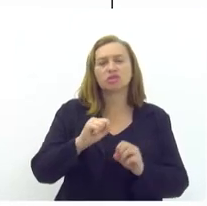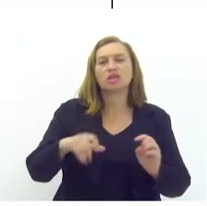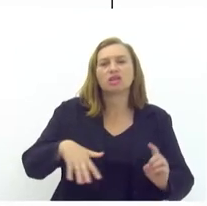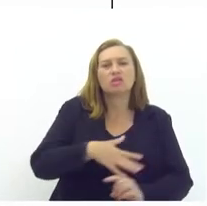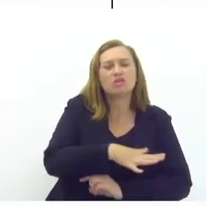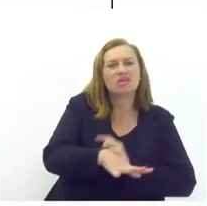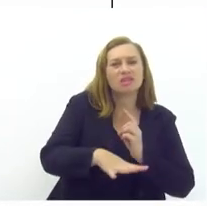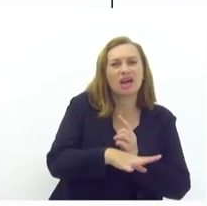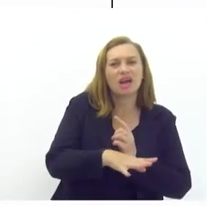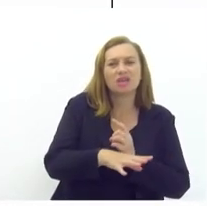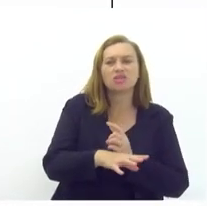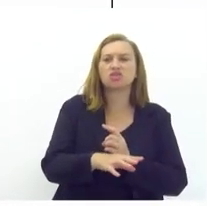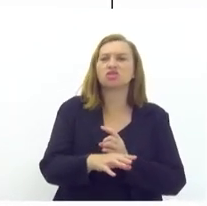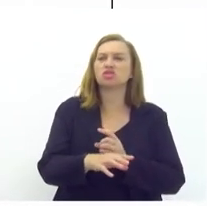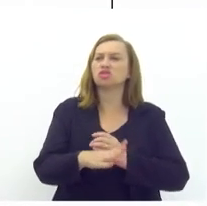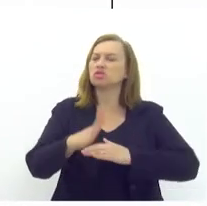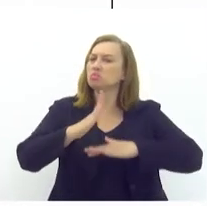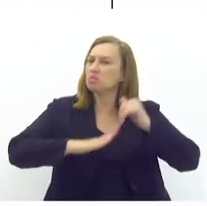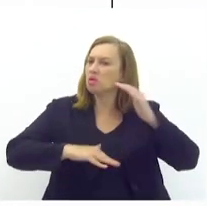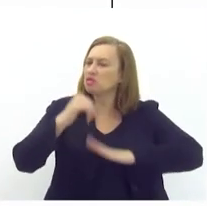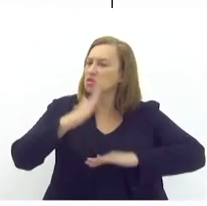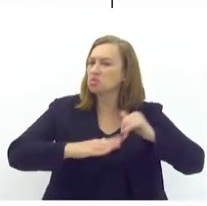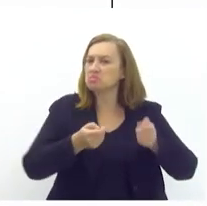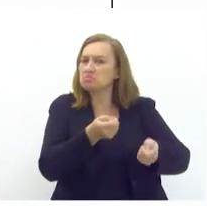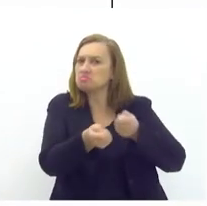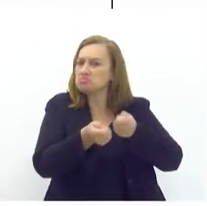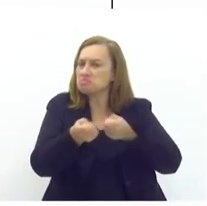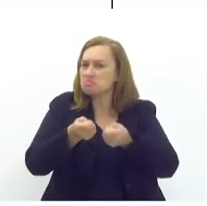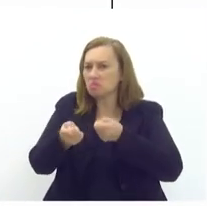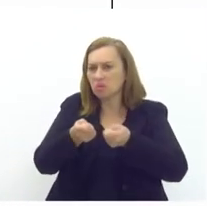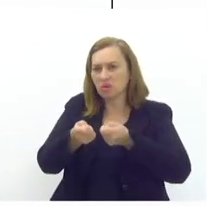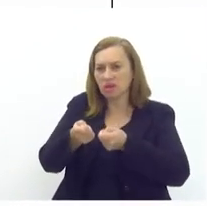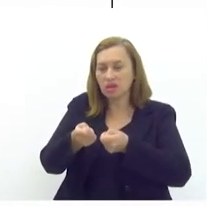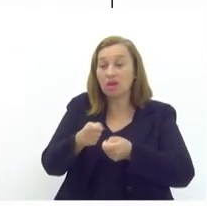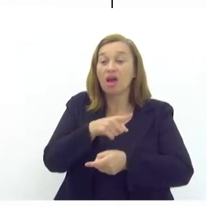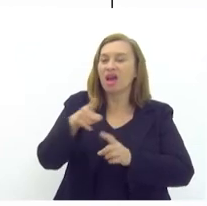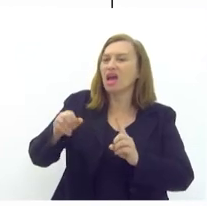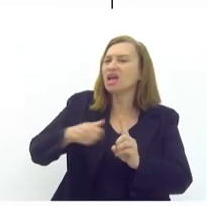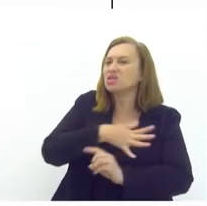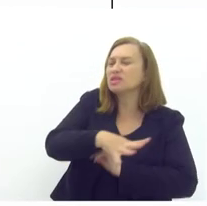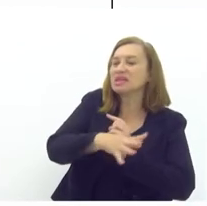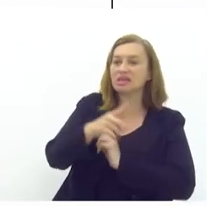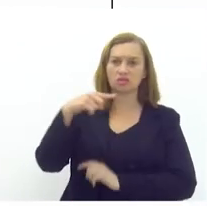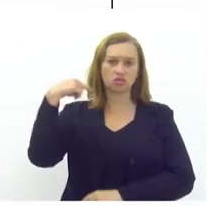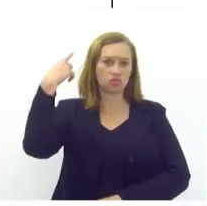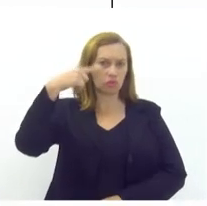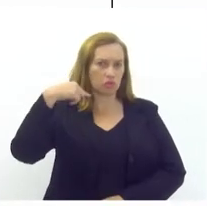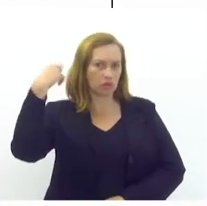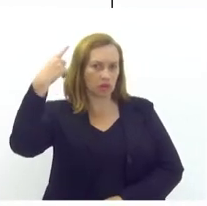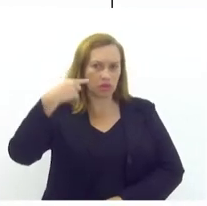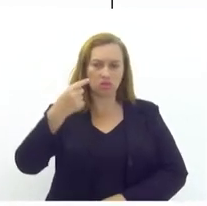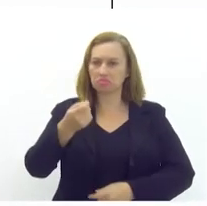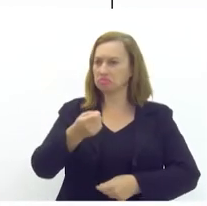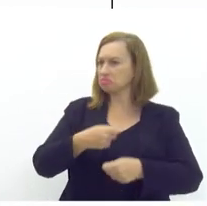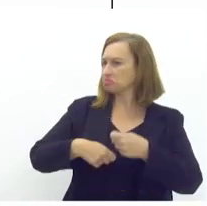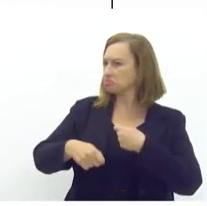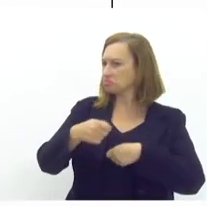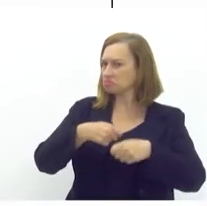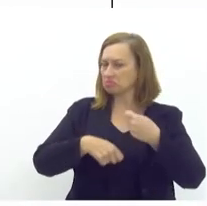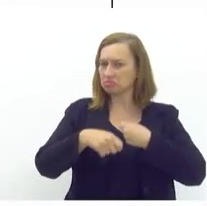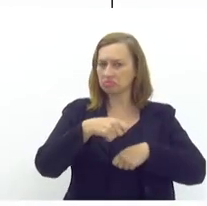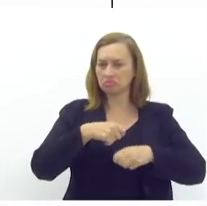profissão de profissões regulamentadas aquela sociedade de advogados de economistas